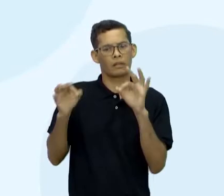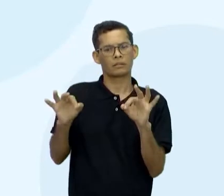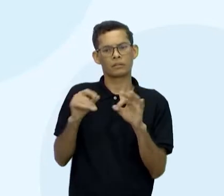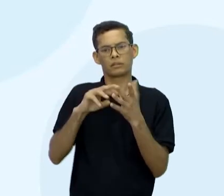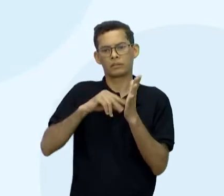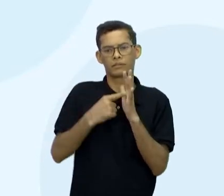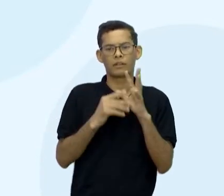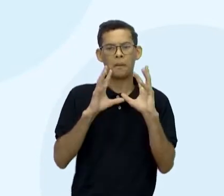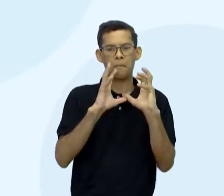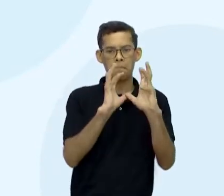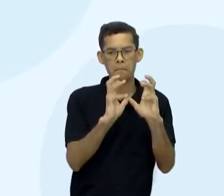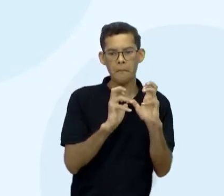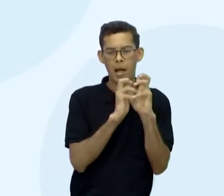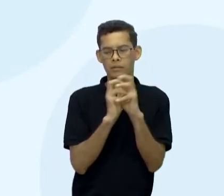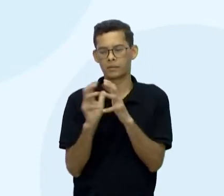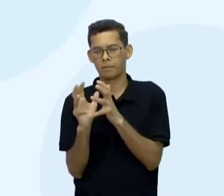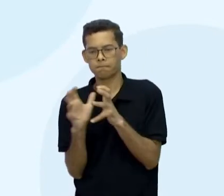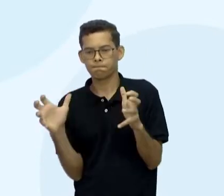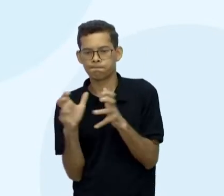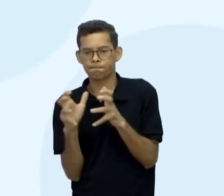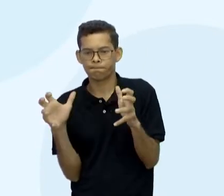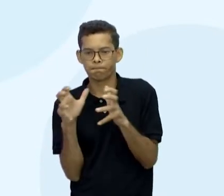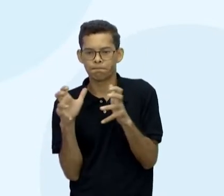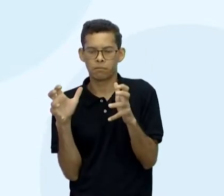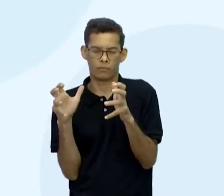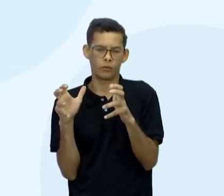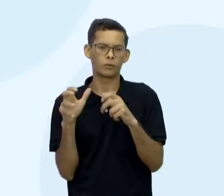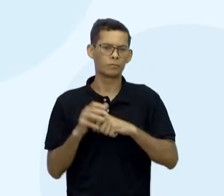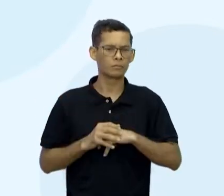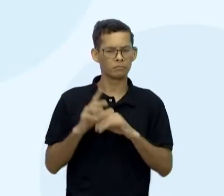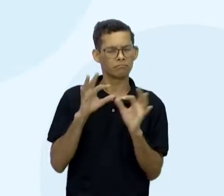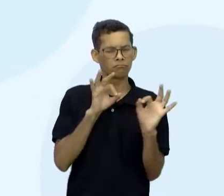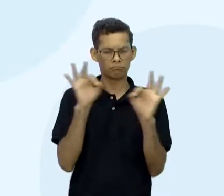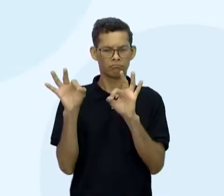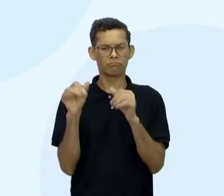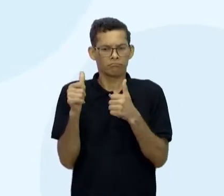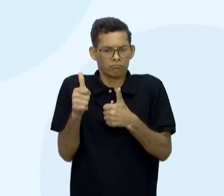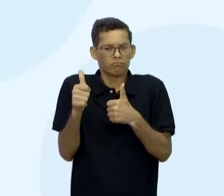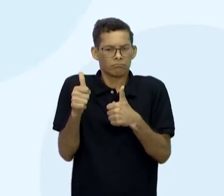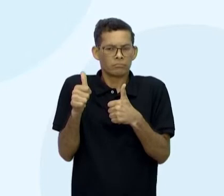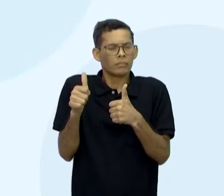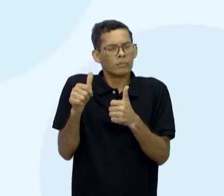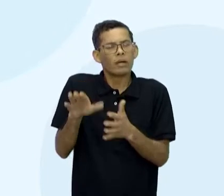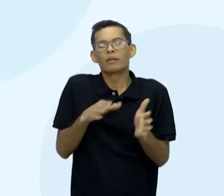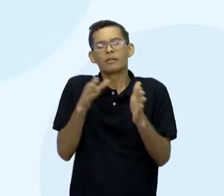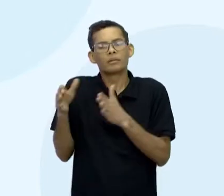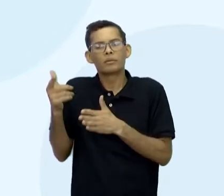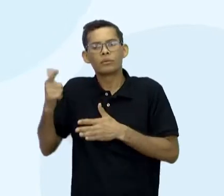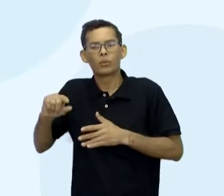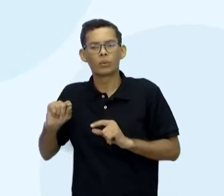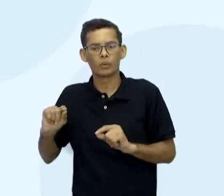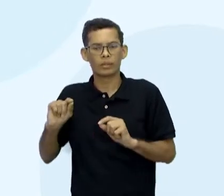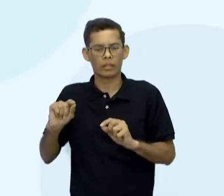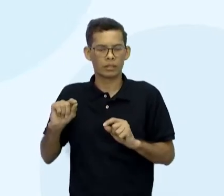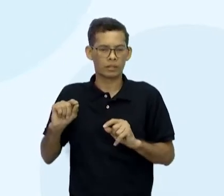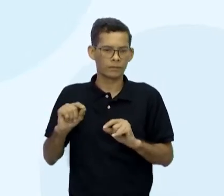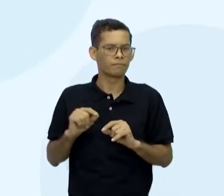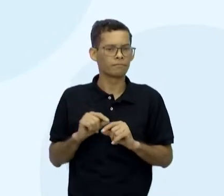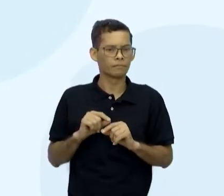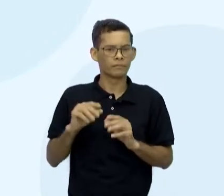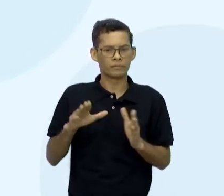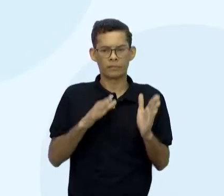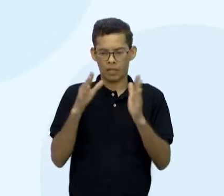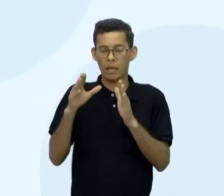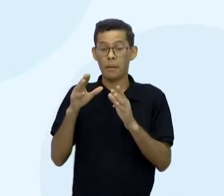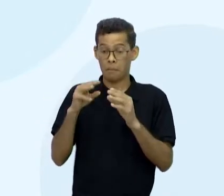volume. Ah, Giba, até aí tô conseguindo acompanhar. O que mais? Aí, pessoal, eu passei